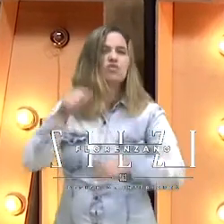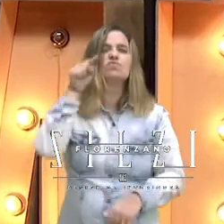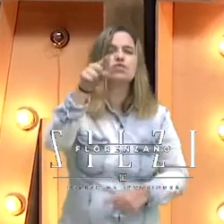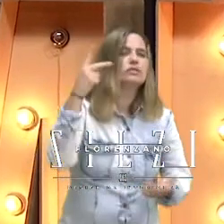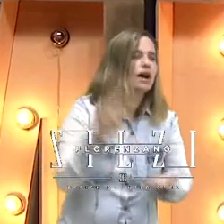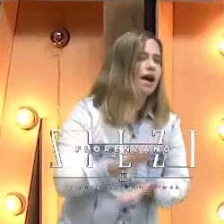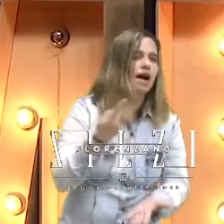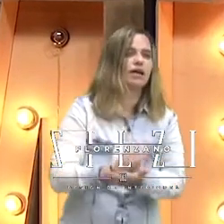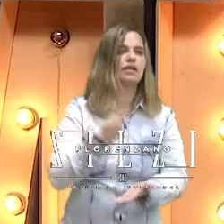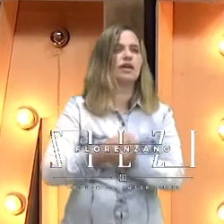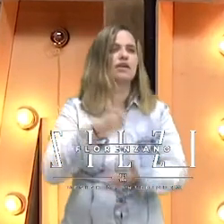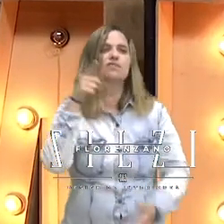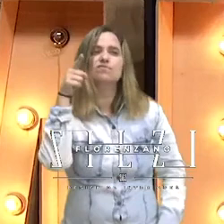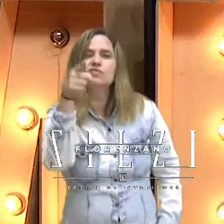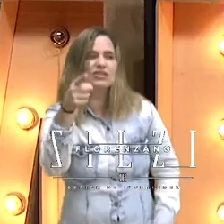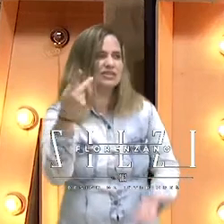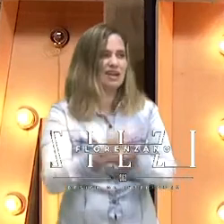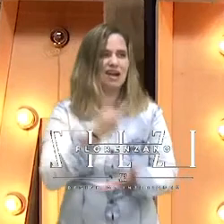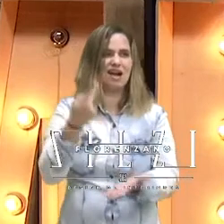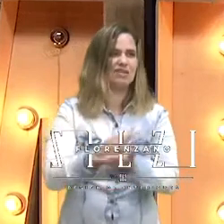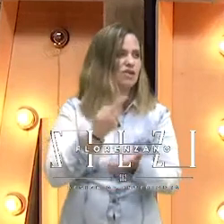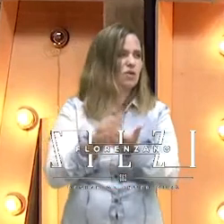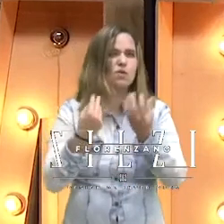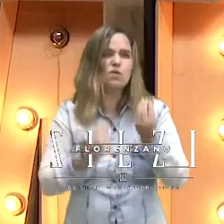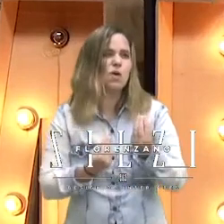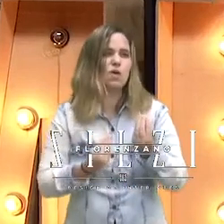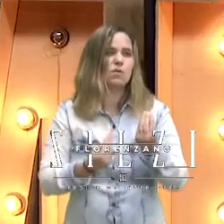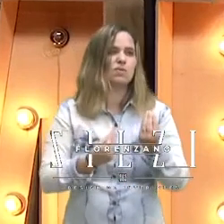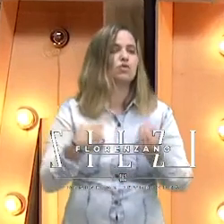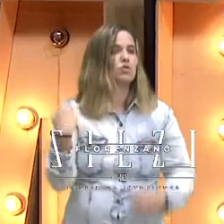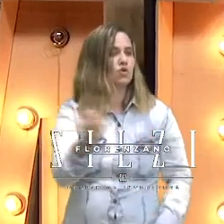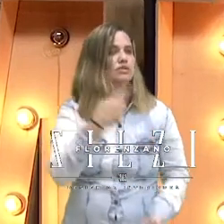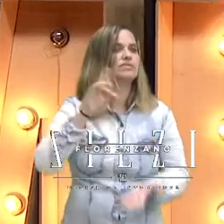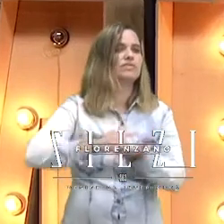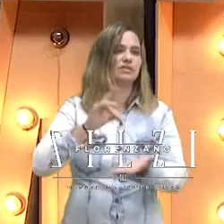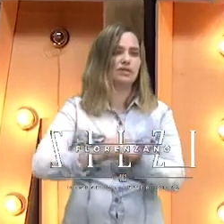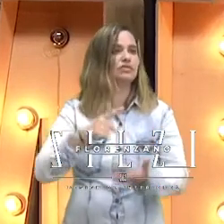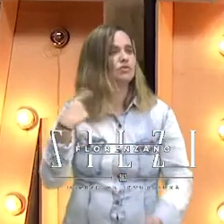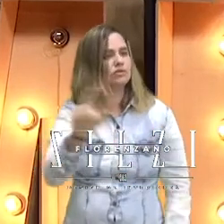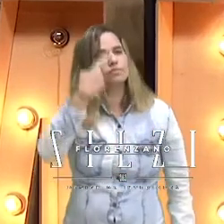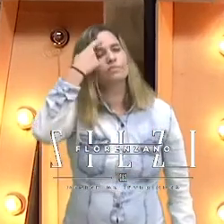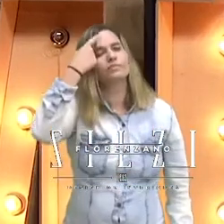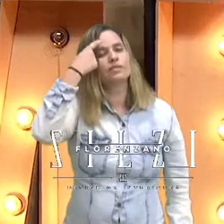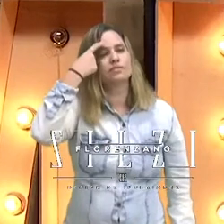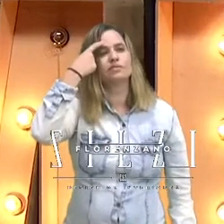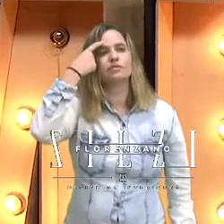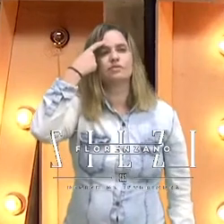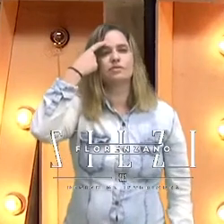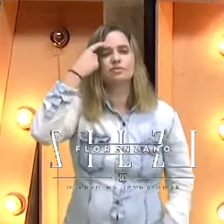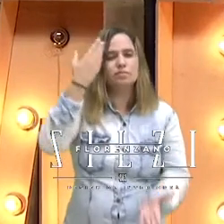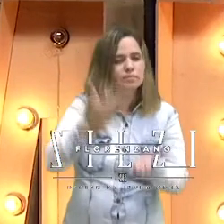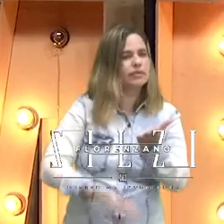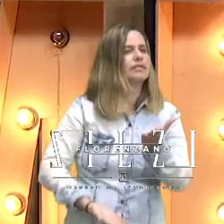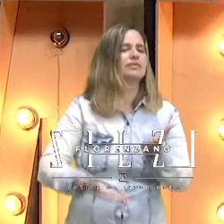nossa negligência. E realmente, a gente já estava até consciente dessa negligência, desse fracasso, desse erro. A gente já sabia